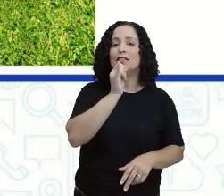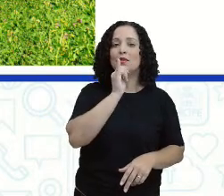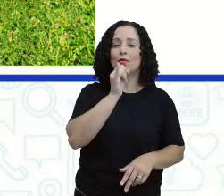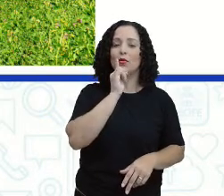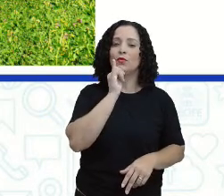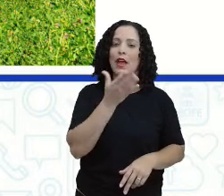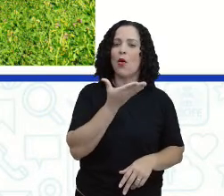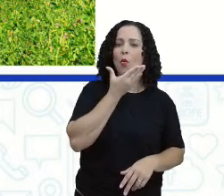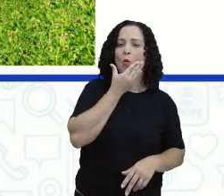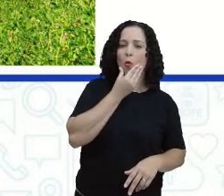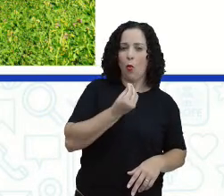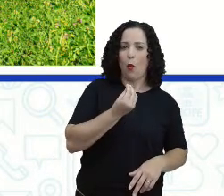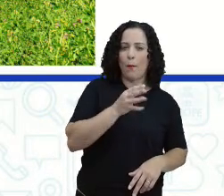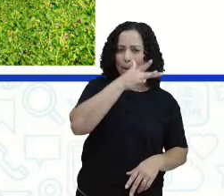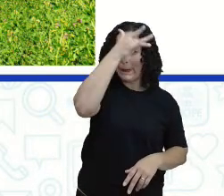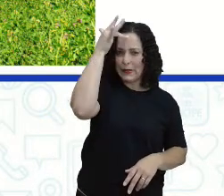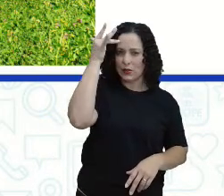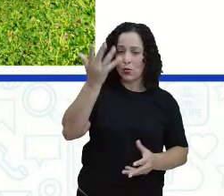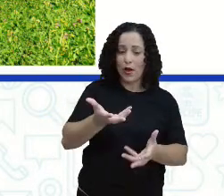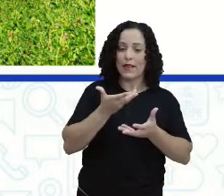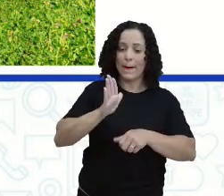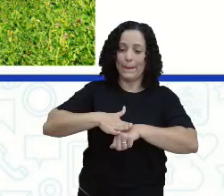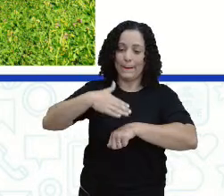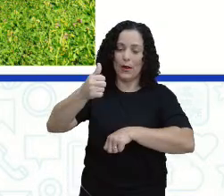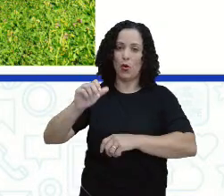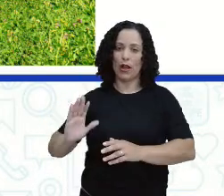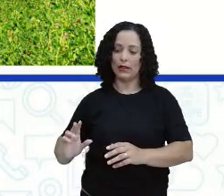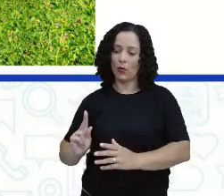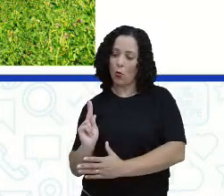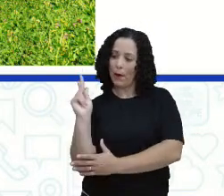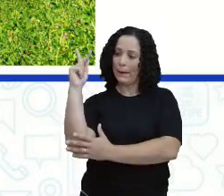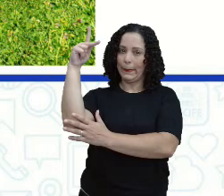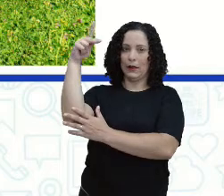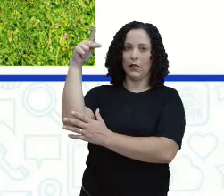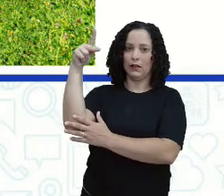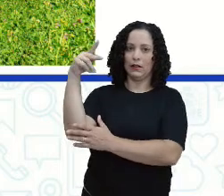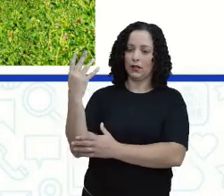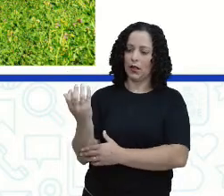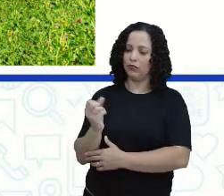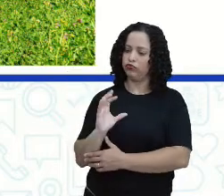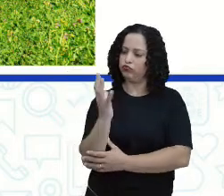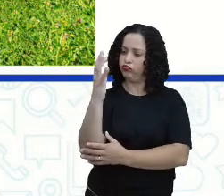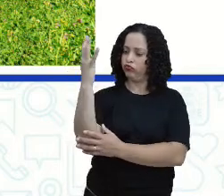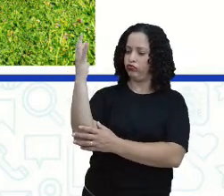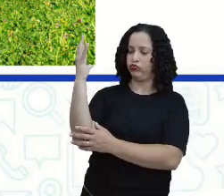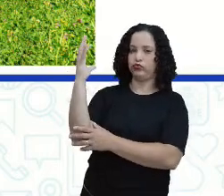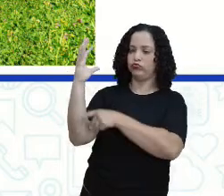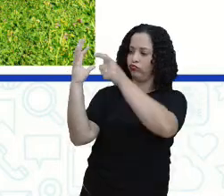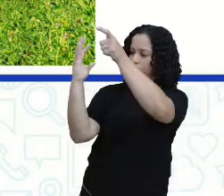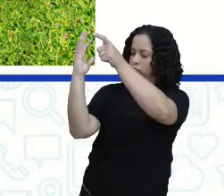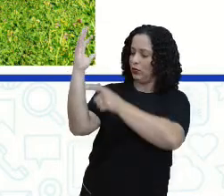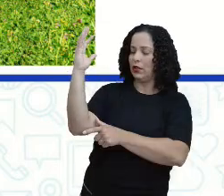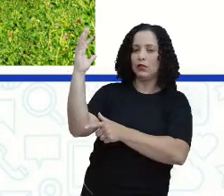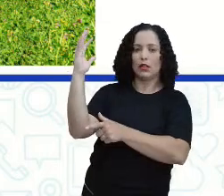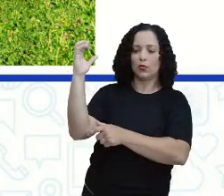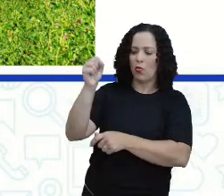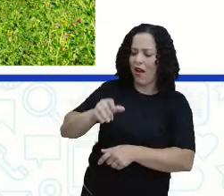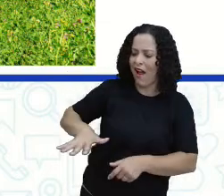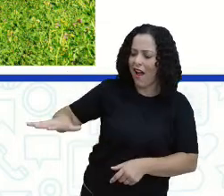quer fazer um melhoramento genético de uma planta, porque numa área, por exemplo,